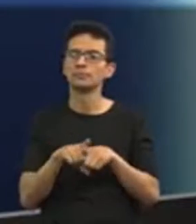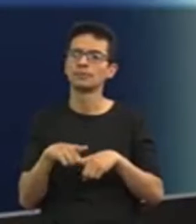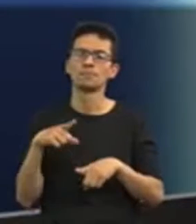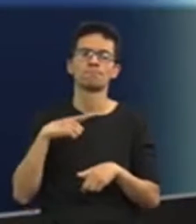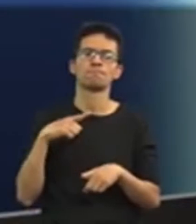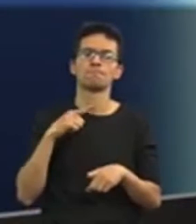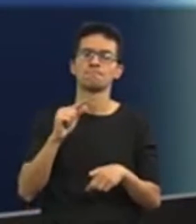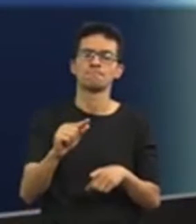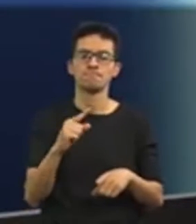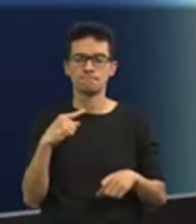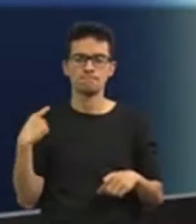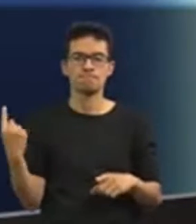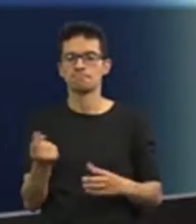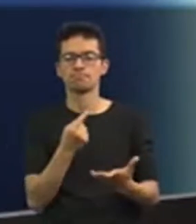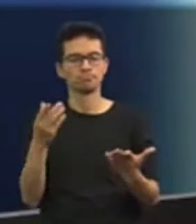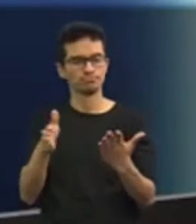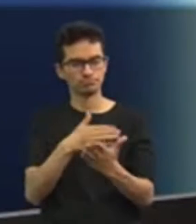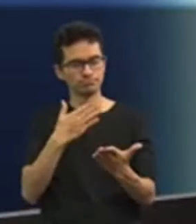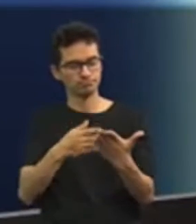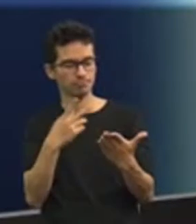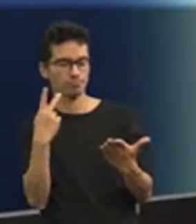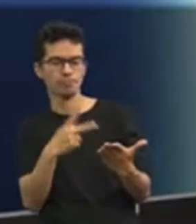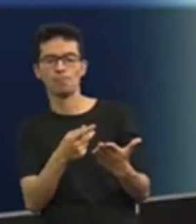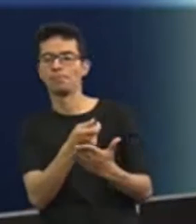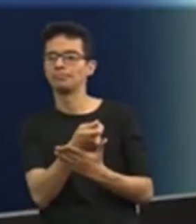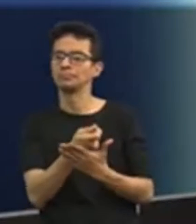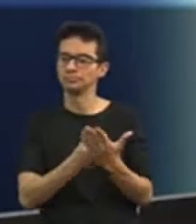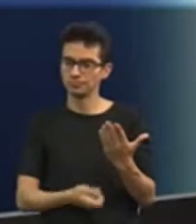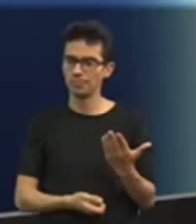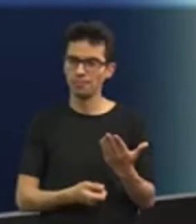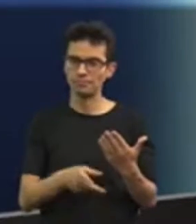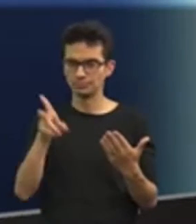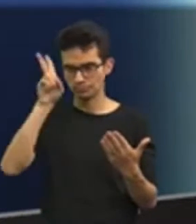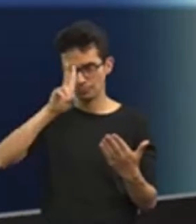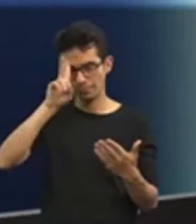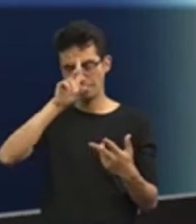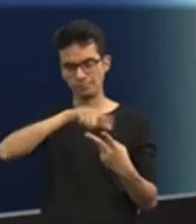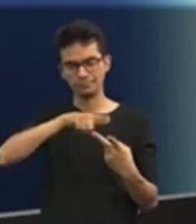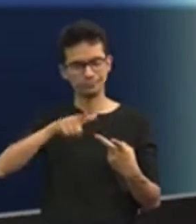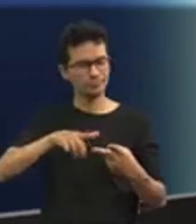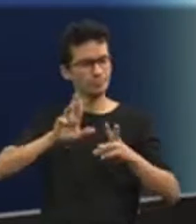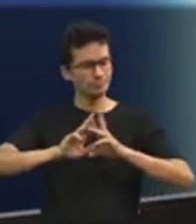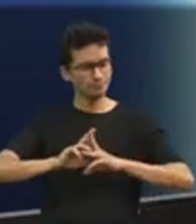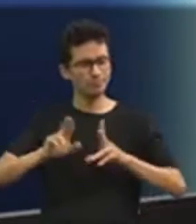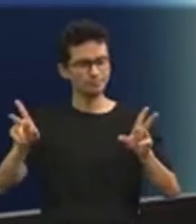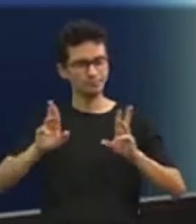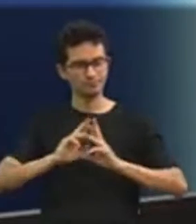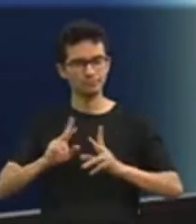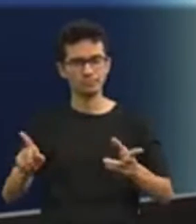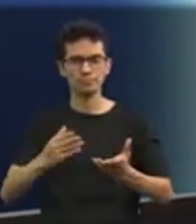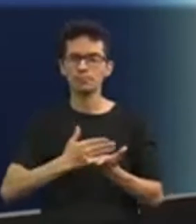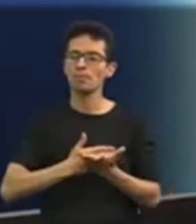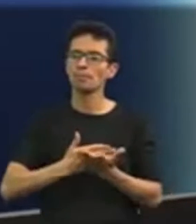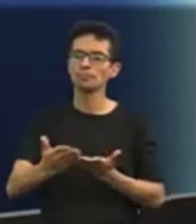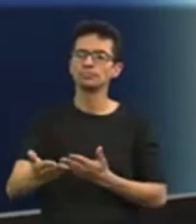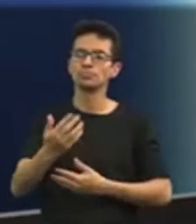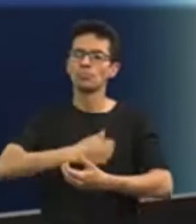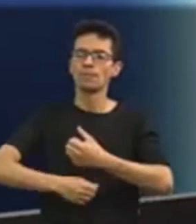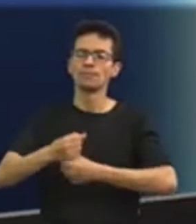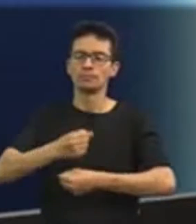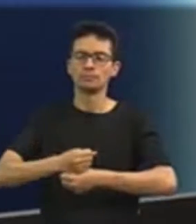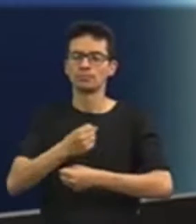a história do livro que ele está escrevendo também Então são duas histórias diferentes uma se passa lá em